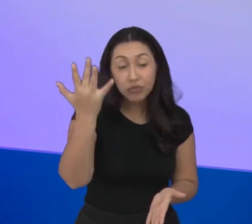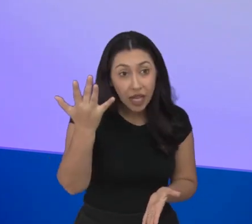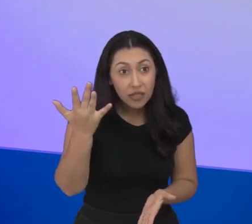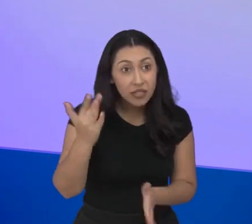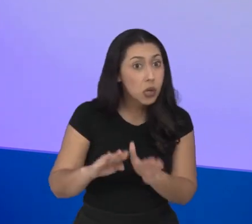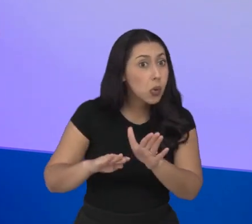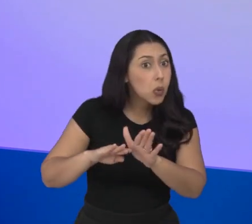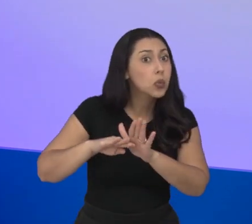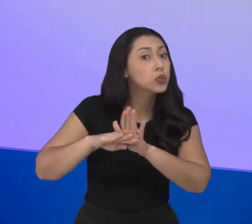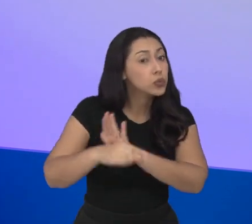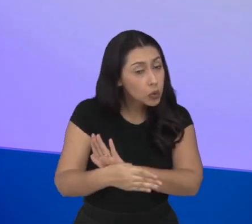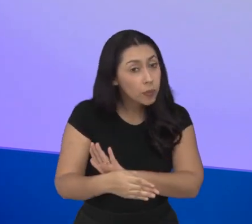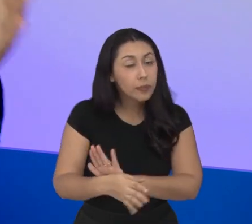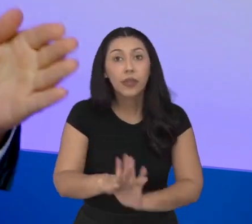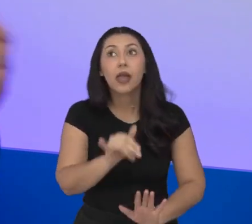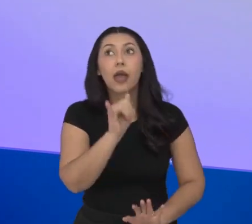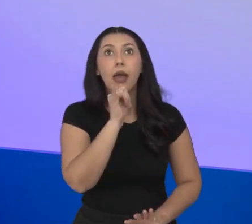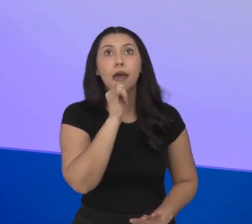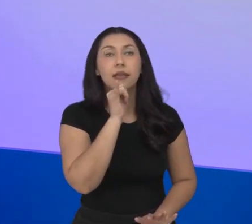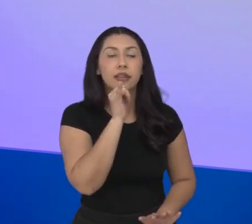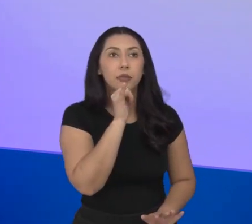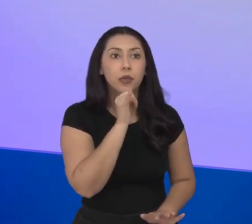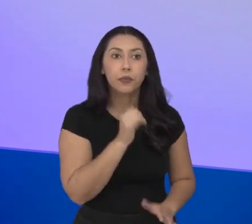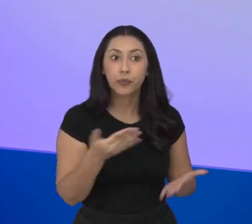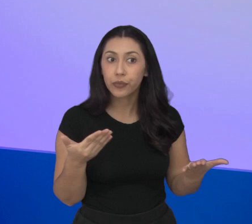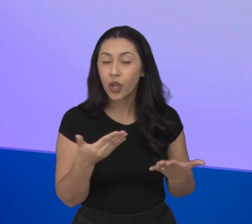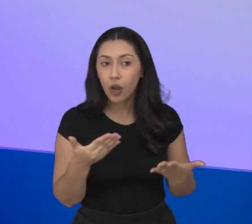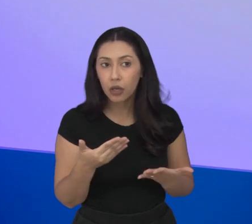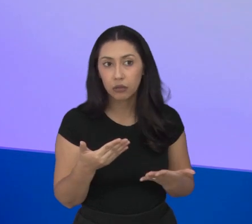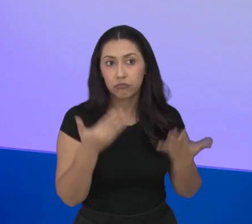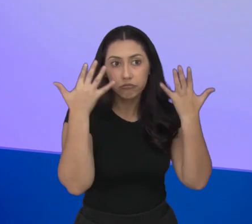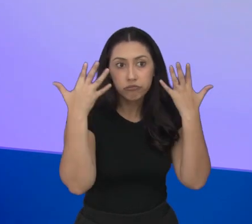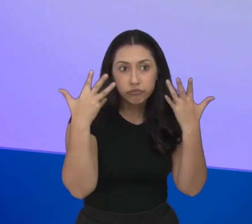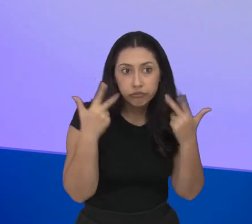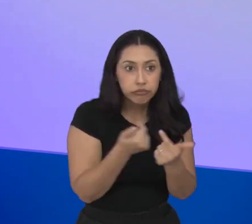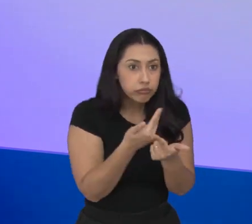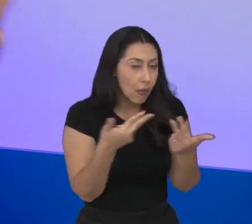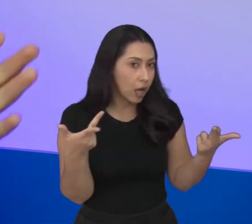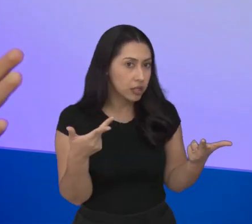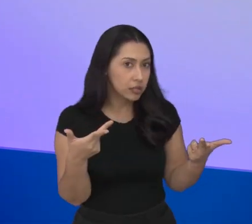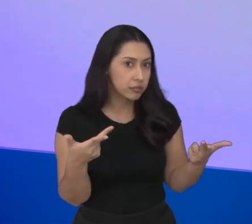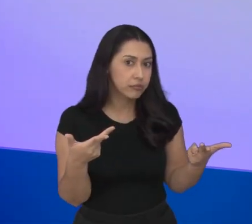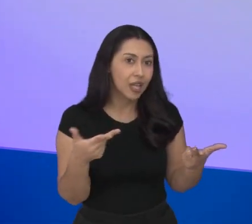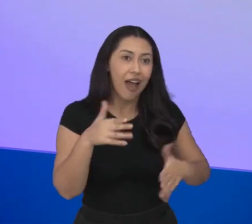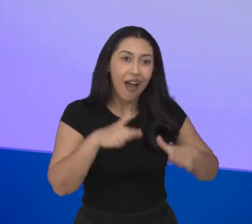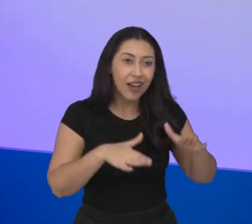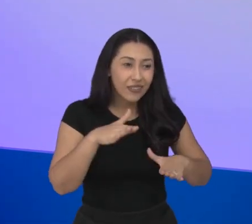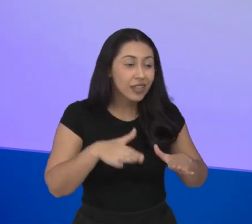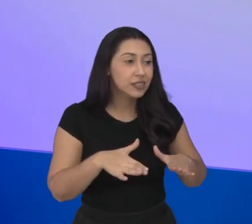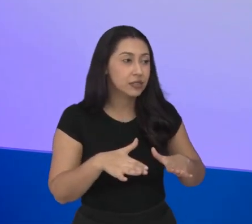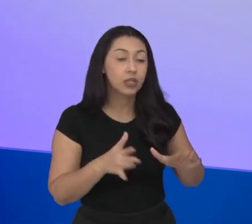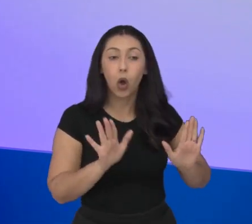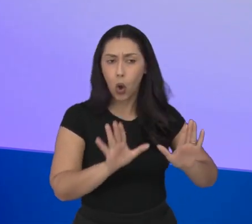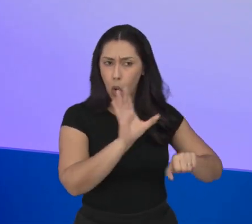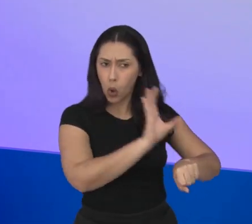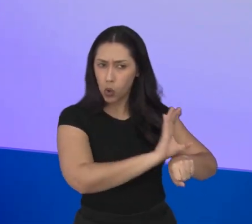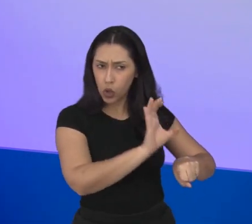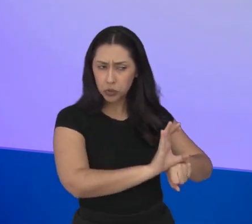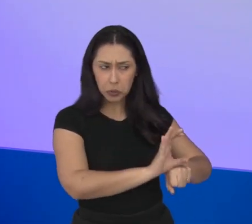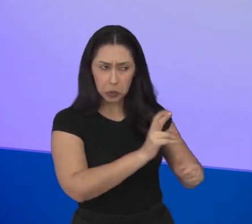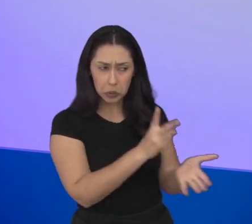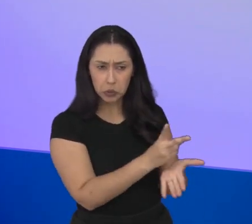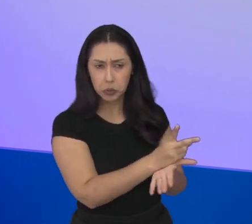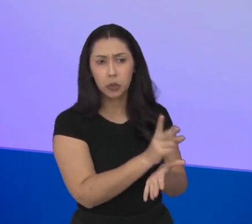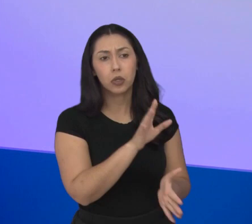compilando os nossos costumes. Exemplo, esse agora dos animais. Nós tratamos ainda porque o código não está em